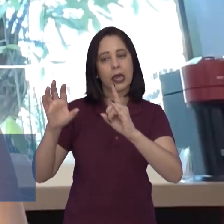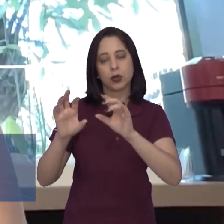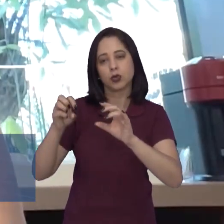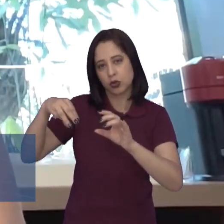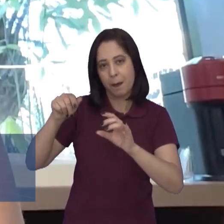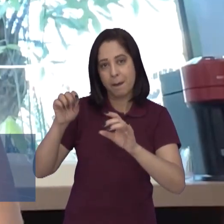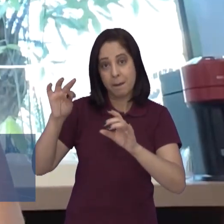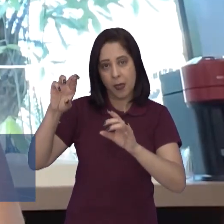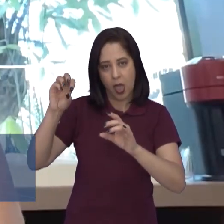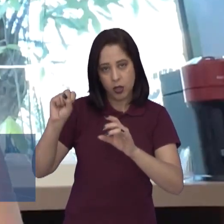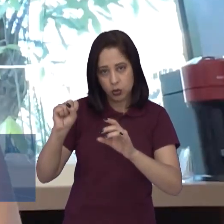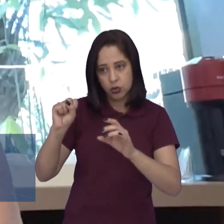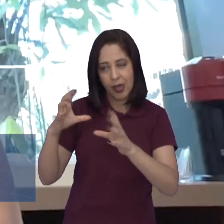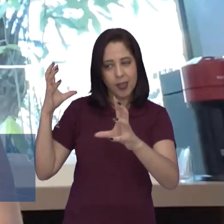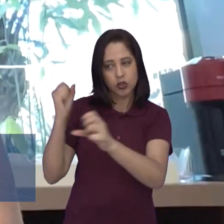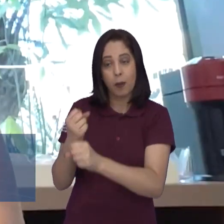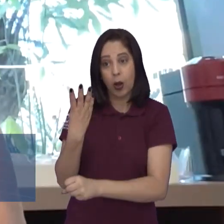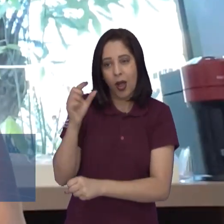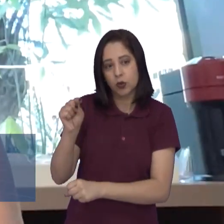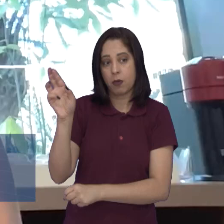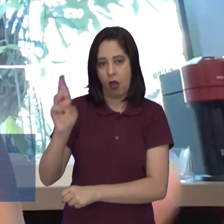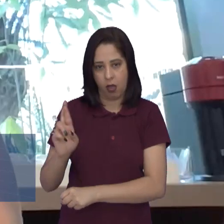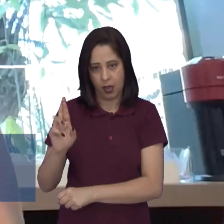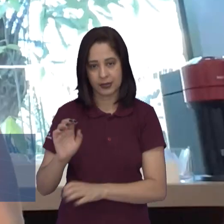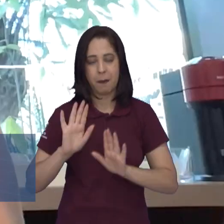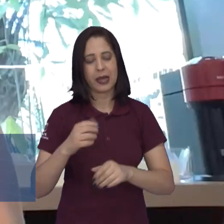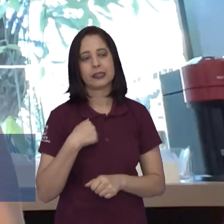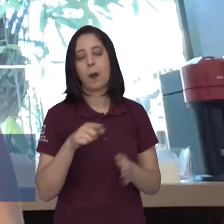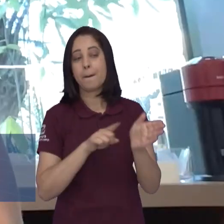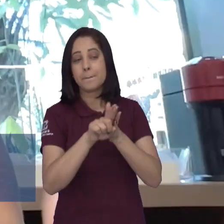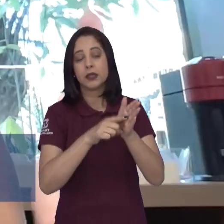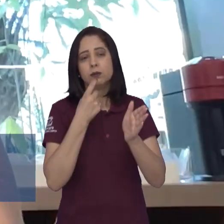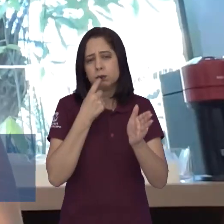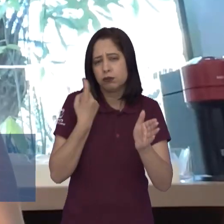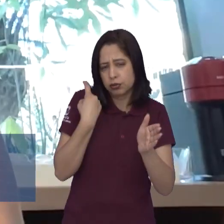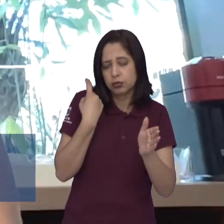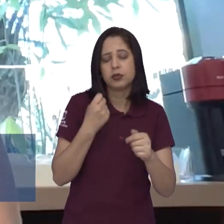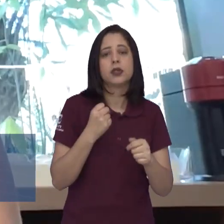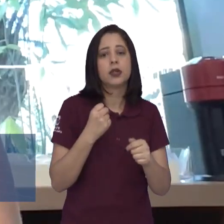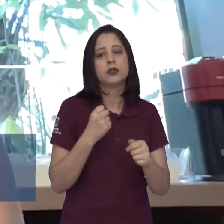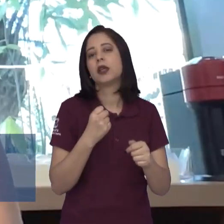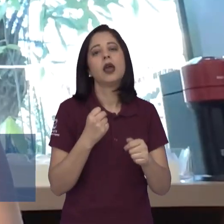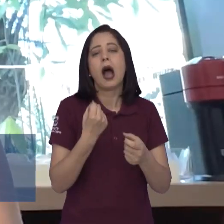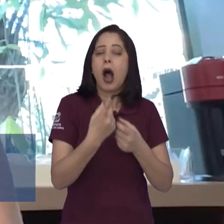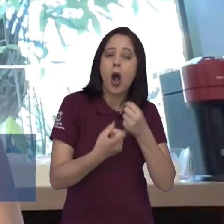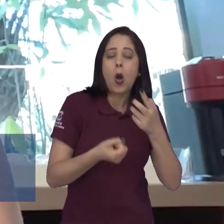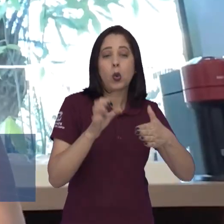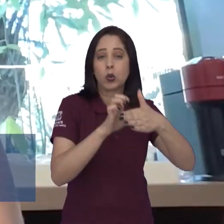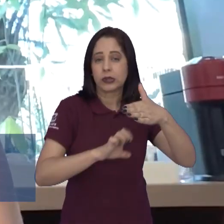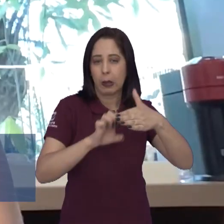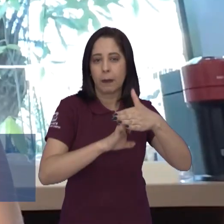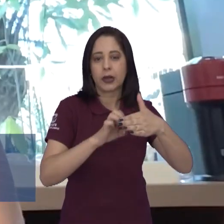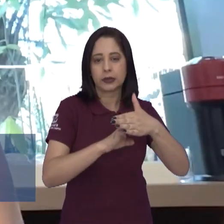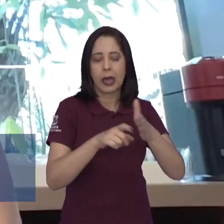para um apartamento de 100 metros. E aí, quando você pega uma pesquisa recente que foi feita por alguns anunciantes, a gente vê que as